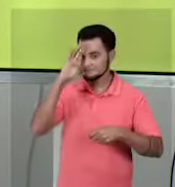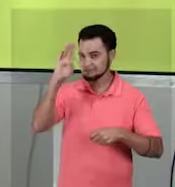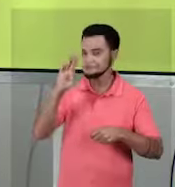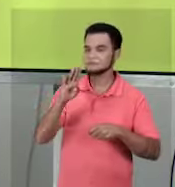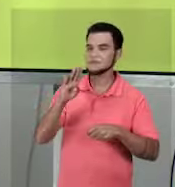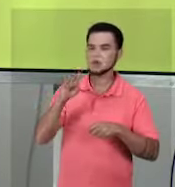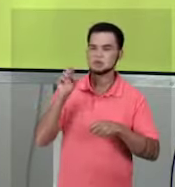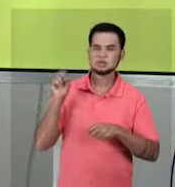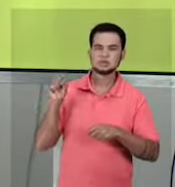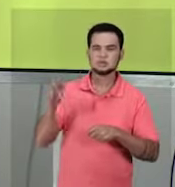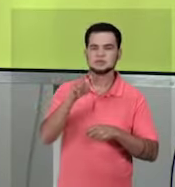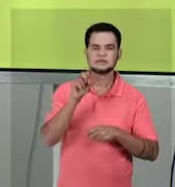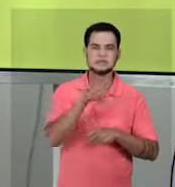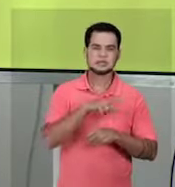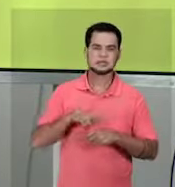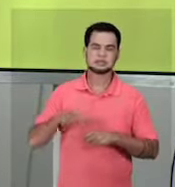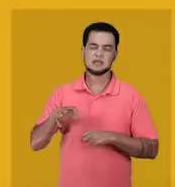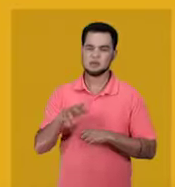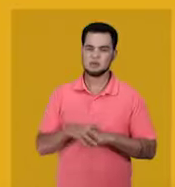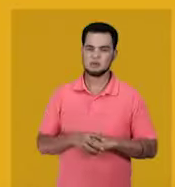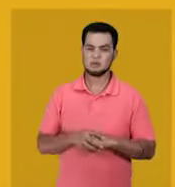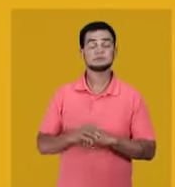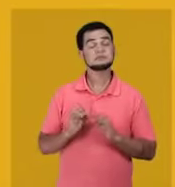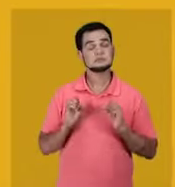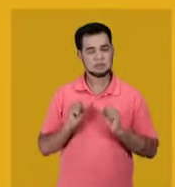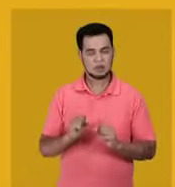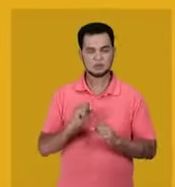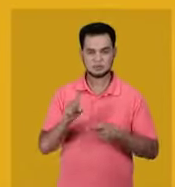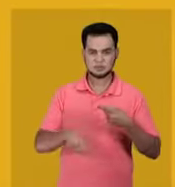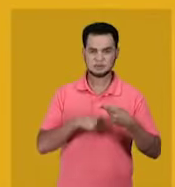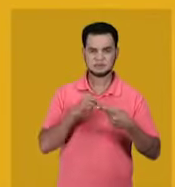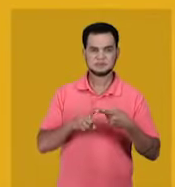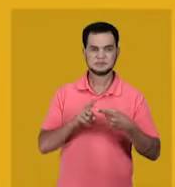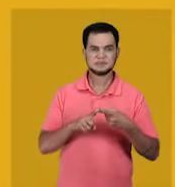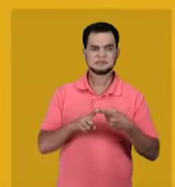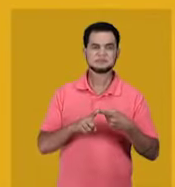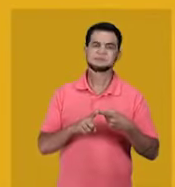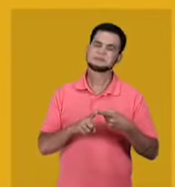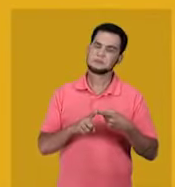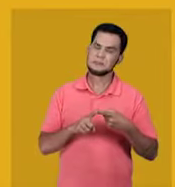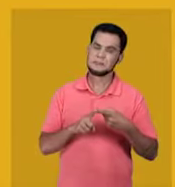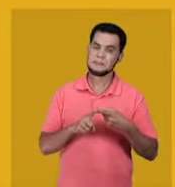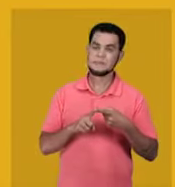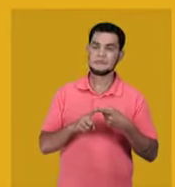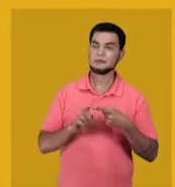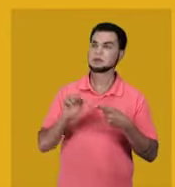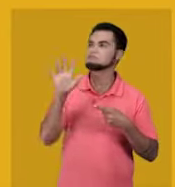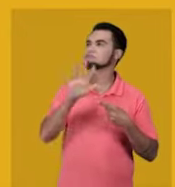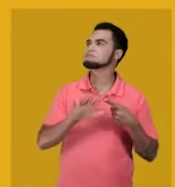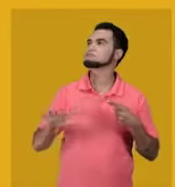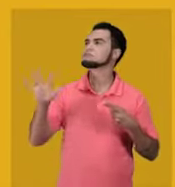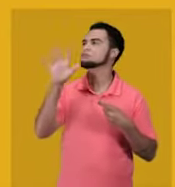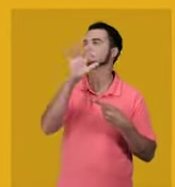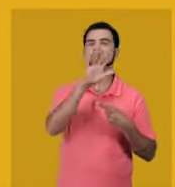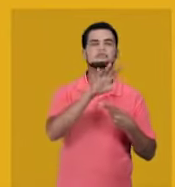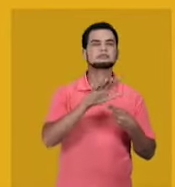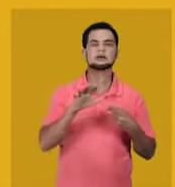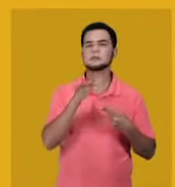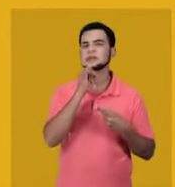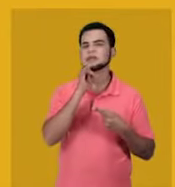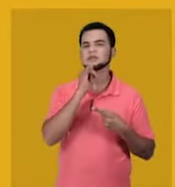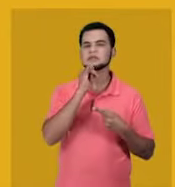de infecção. Elas podem ser da forma de veiculação atmosférica, através, por exemplo,